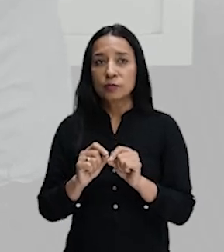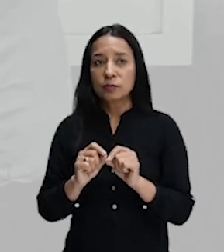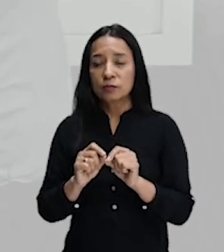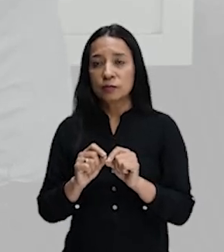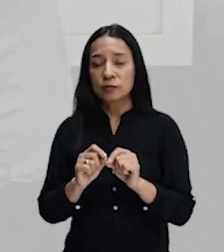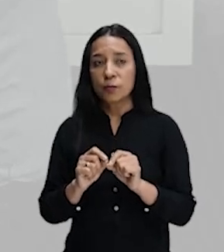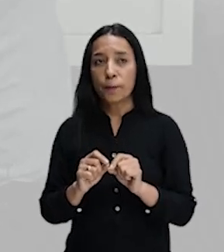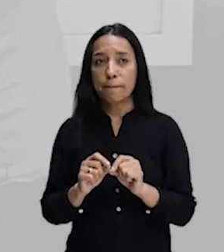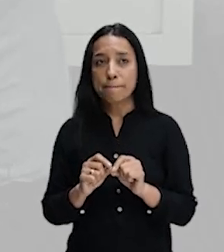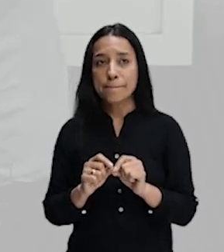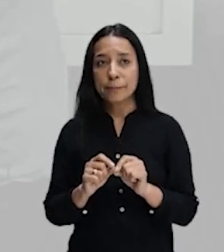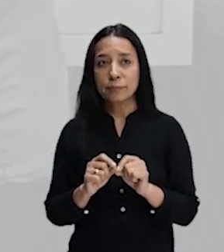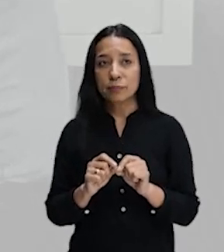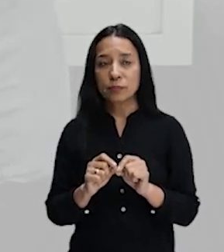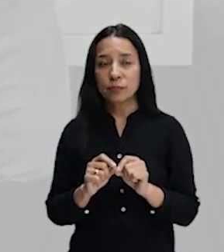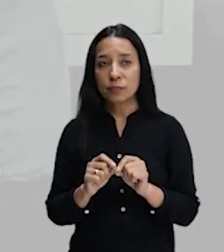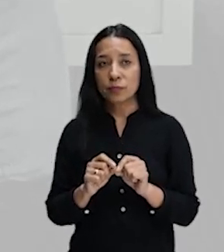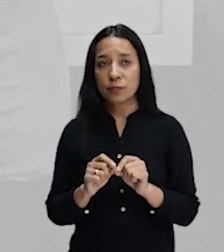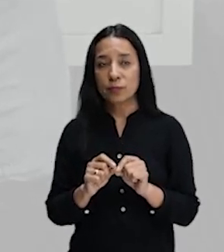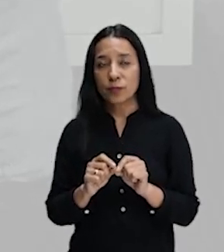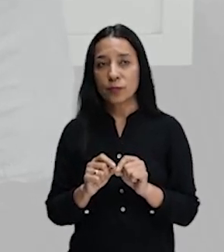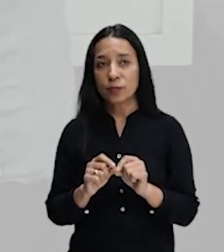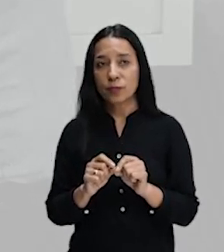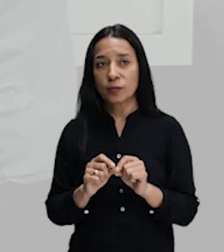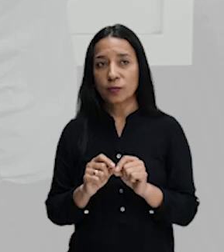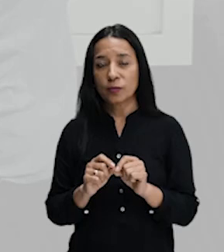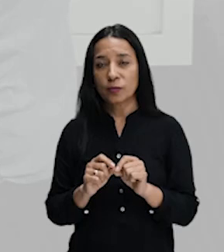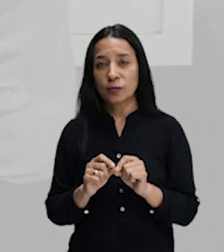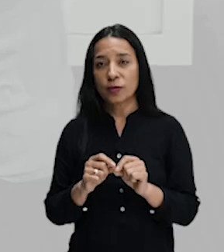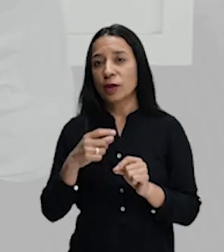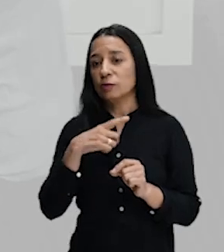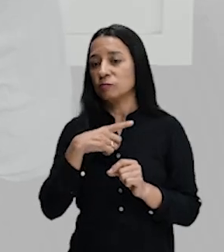norte e sul,